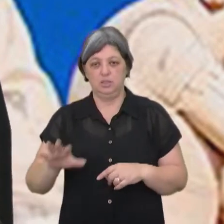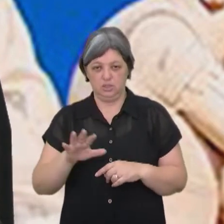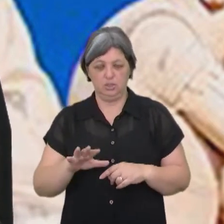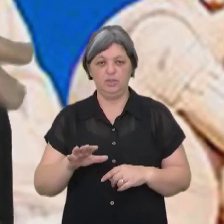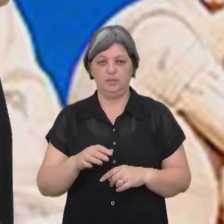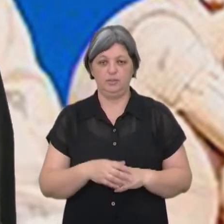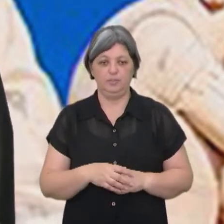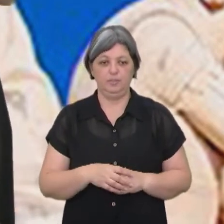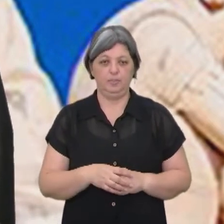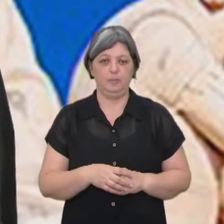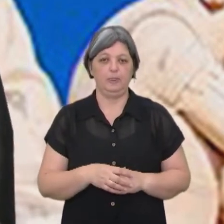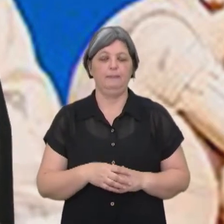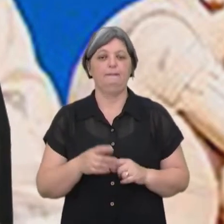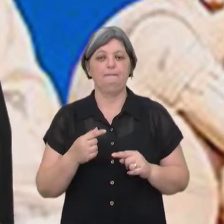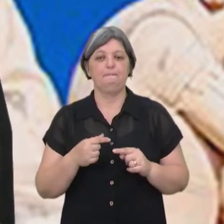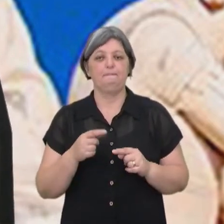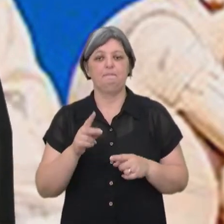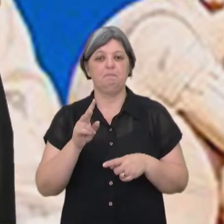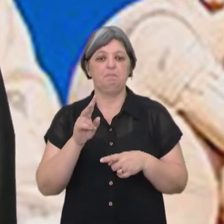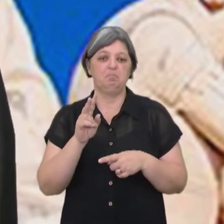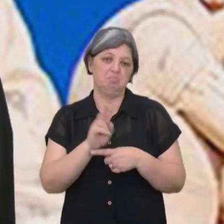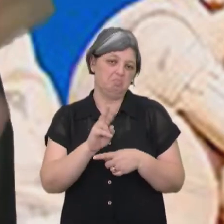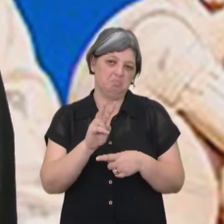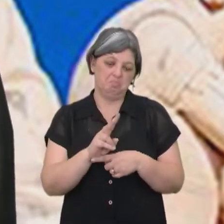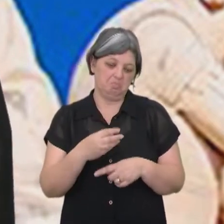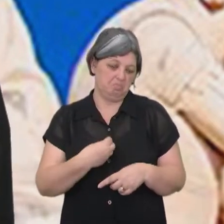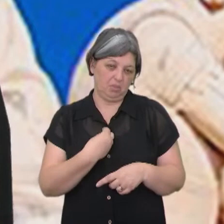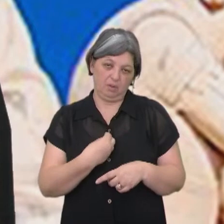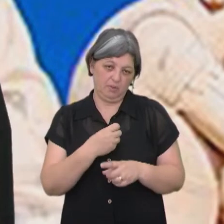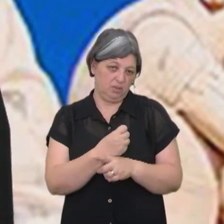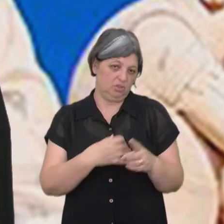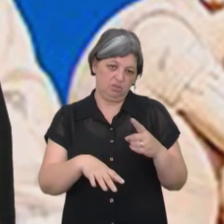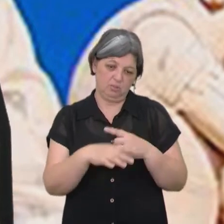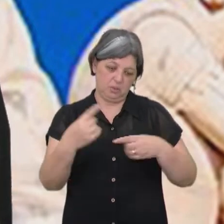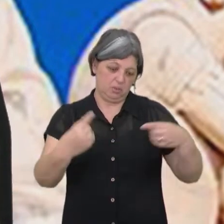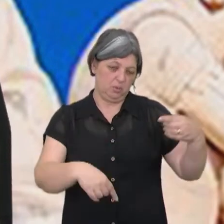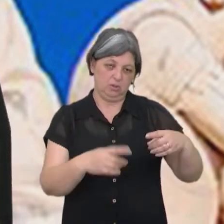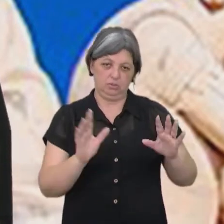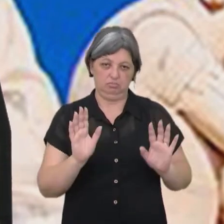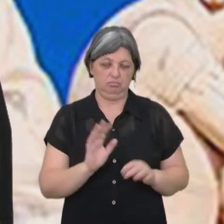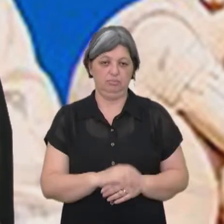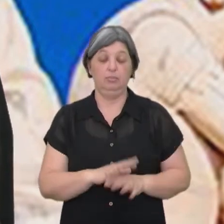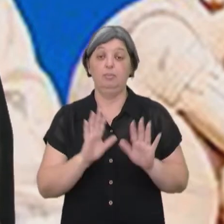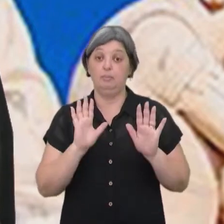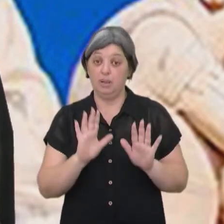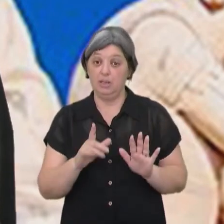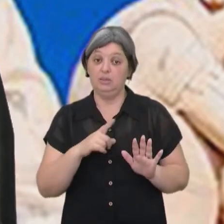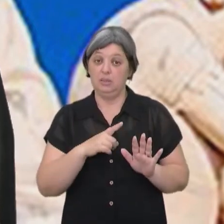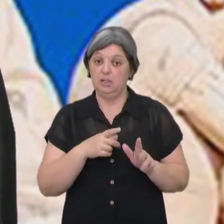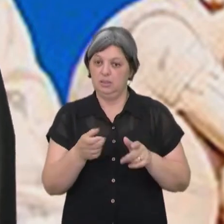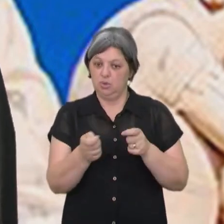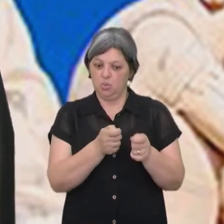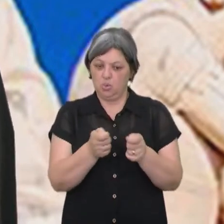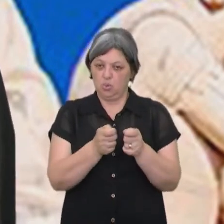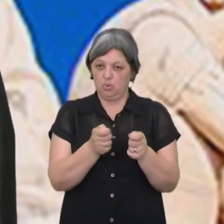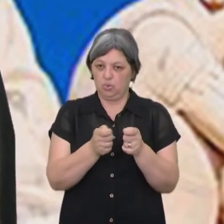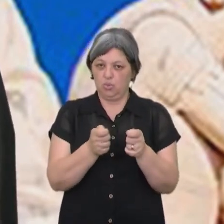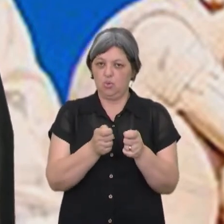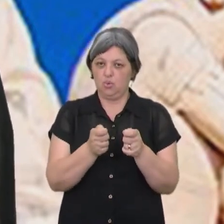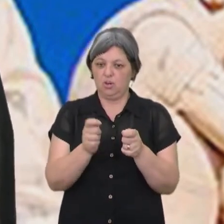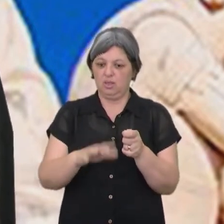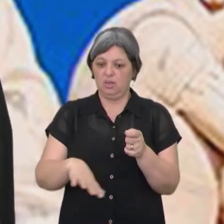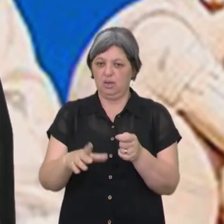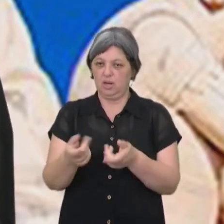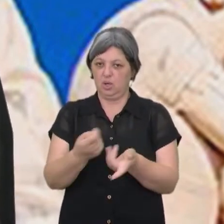que eles cuidem da própria vida socialmente e politicamente falando, mas mantenha uma rédea curta ali na questão